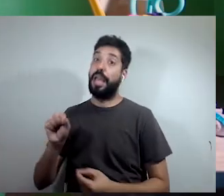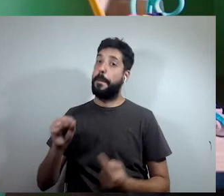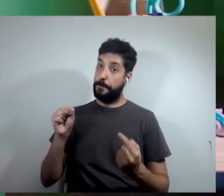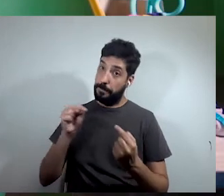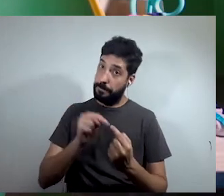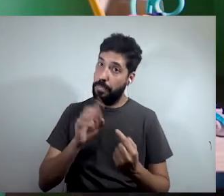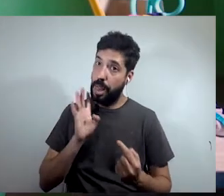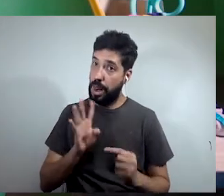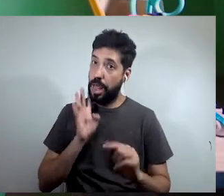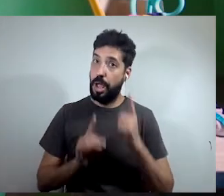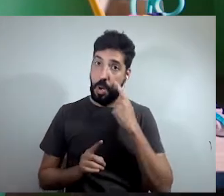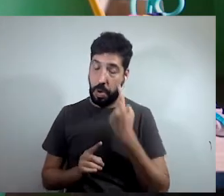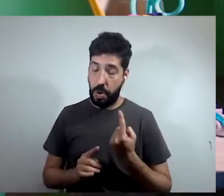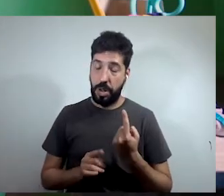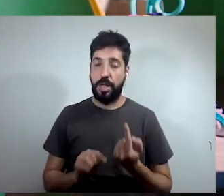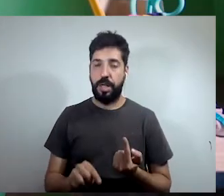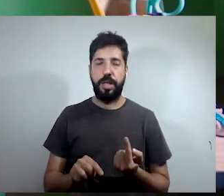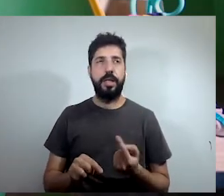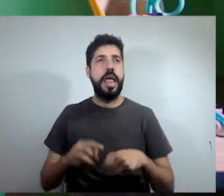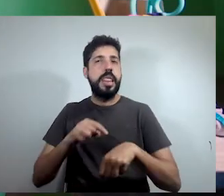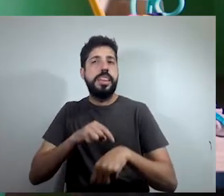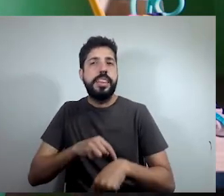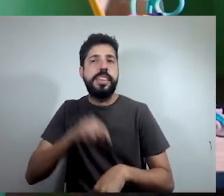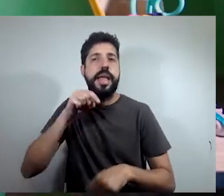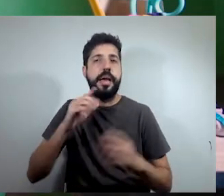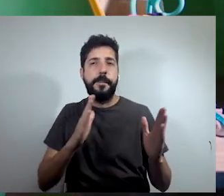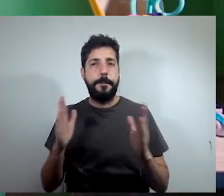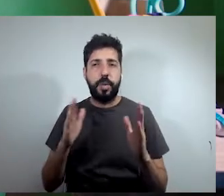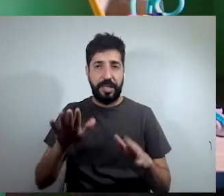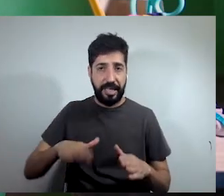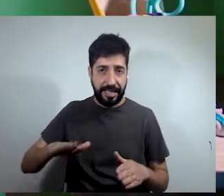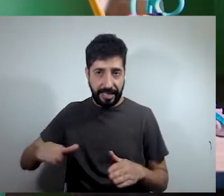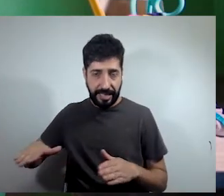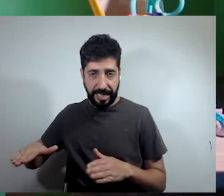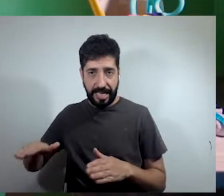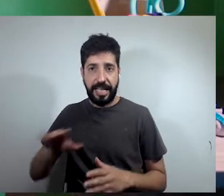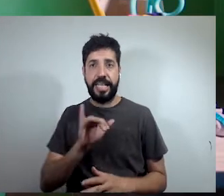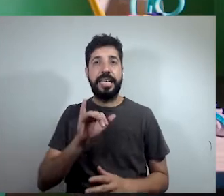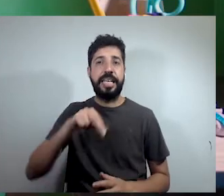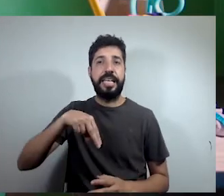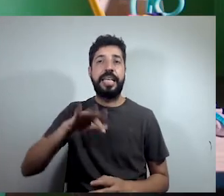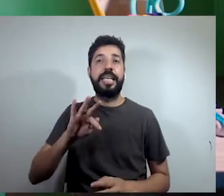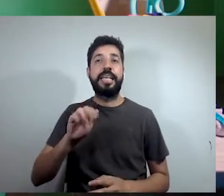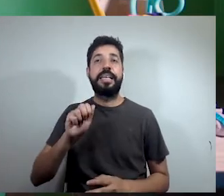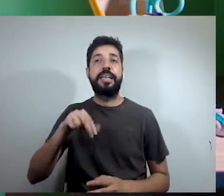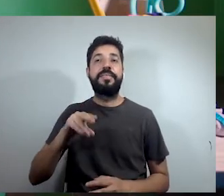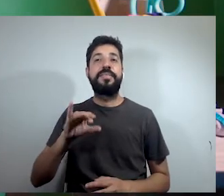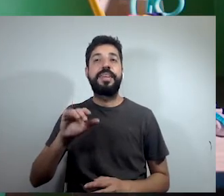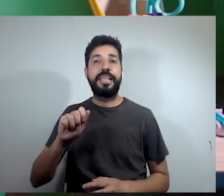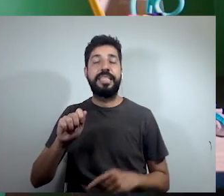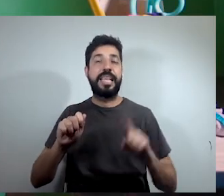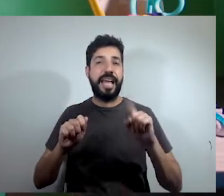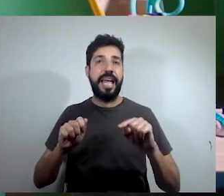legal. O tempo de ser criança, ou seja, o tempo da infância, é aquele tempo que